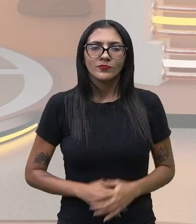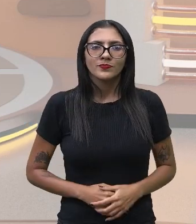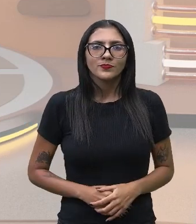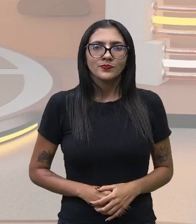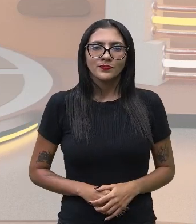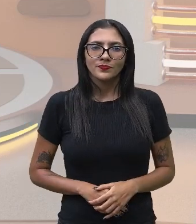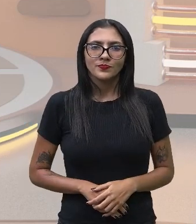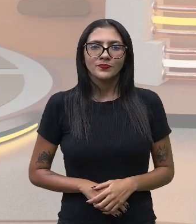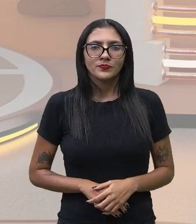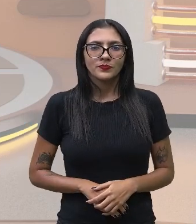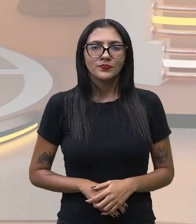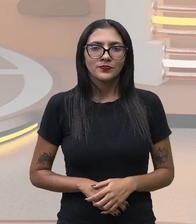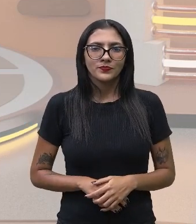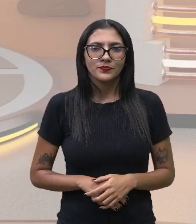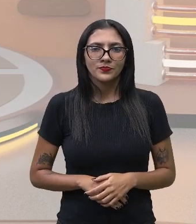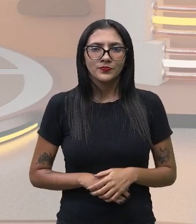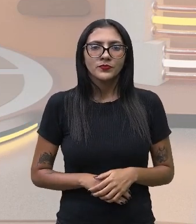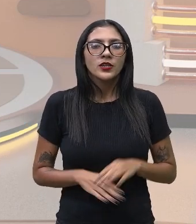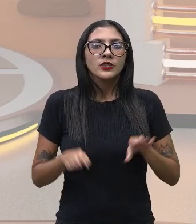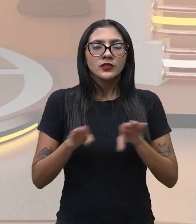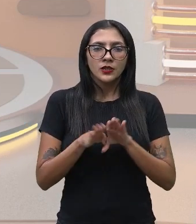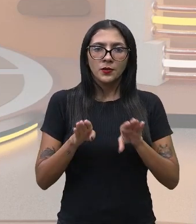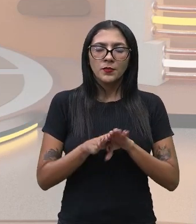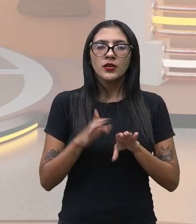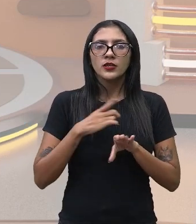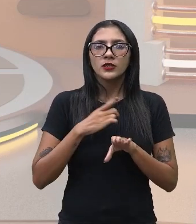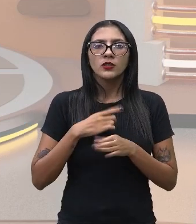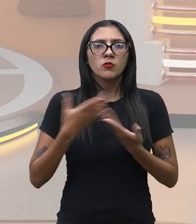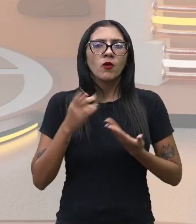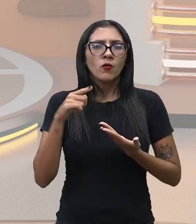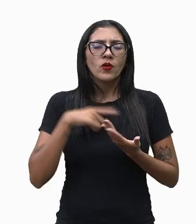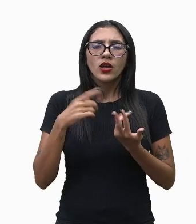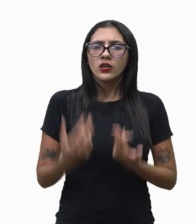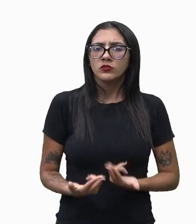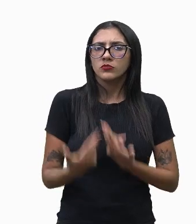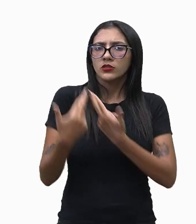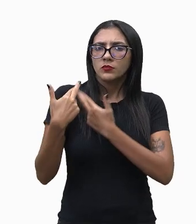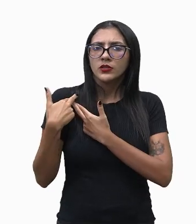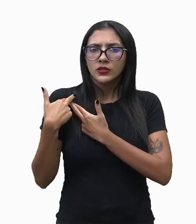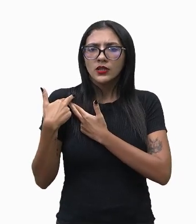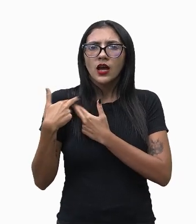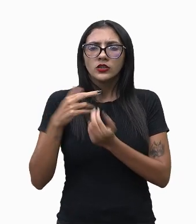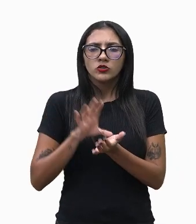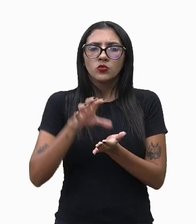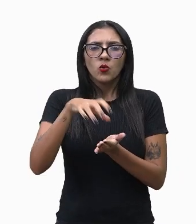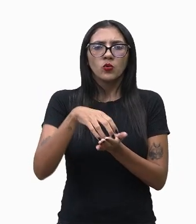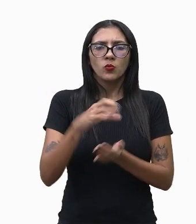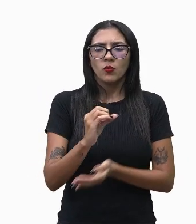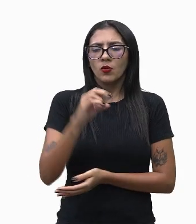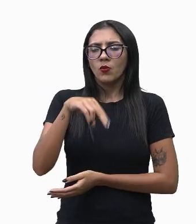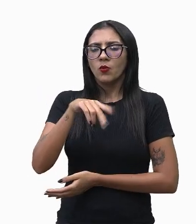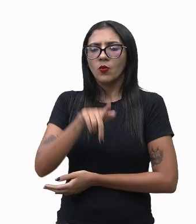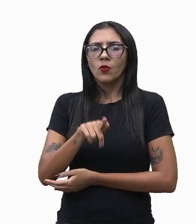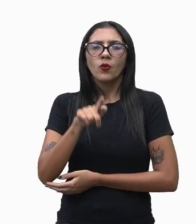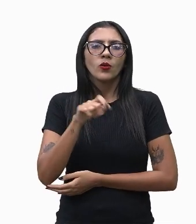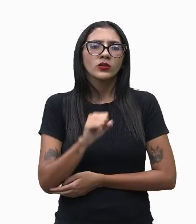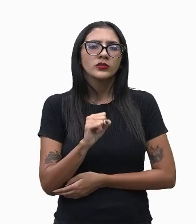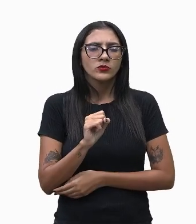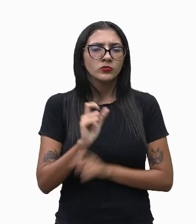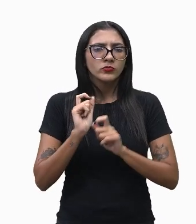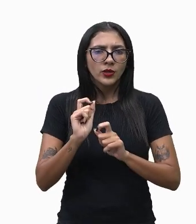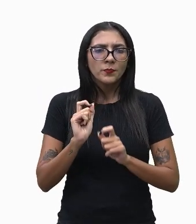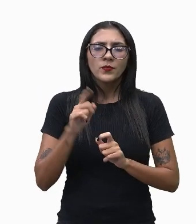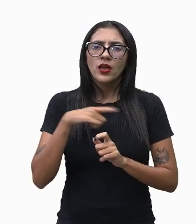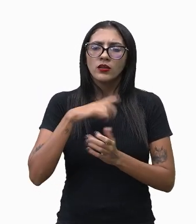sustentabilidade ainda, nós temos o papel, né, das organizações não governamentais, as ONGs, né? As ONGs, elas têm